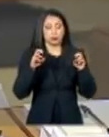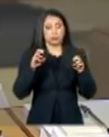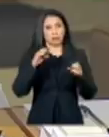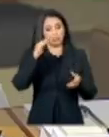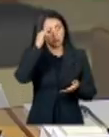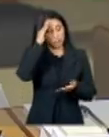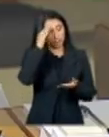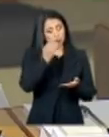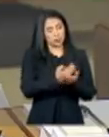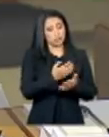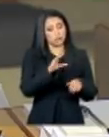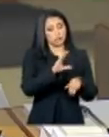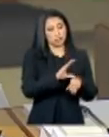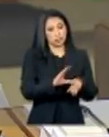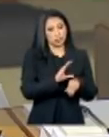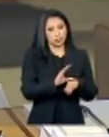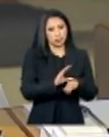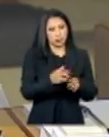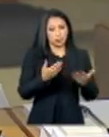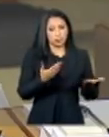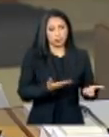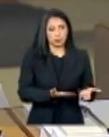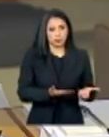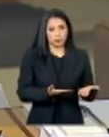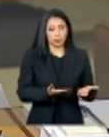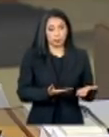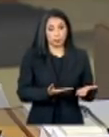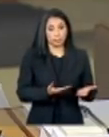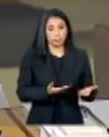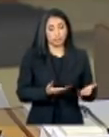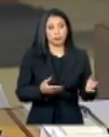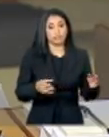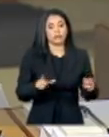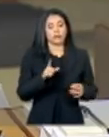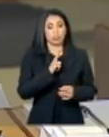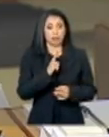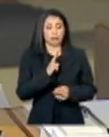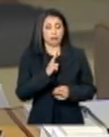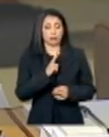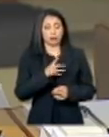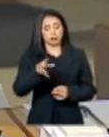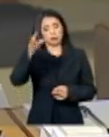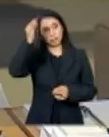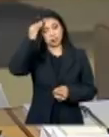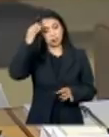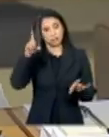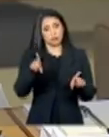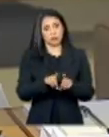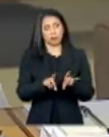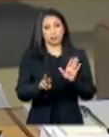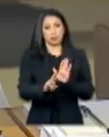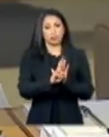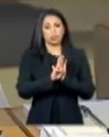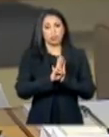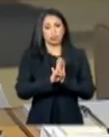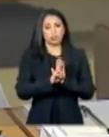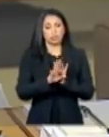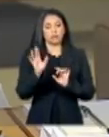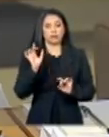preceito da constituição ea interposição do recurso extraordinário